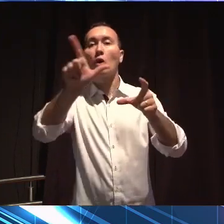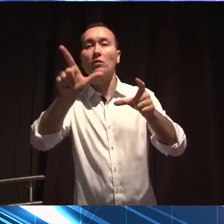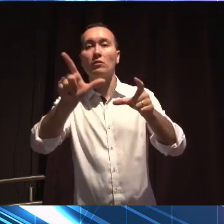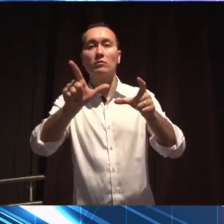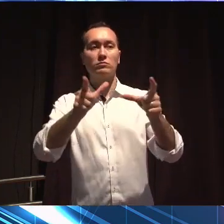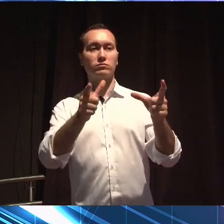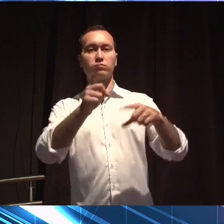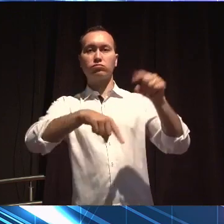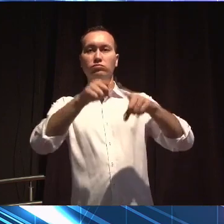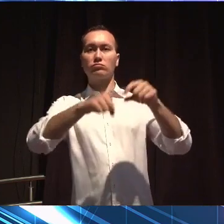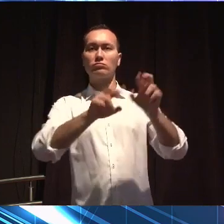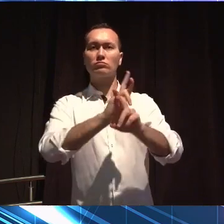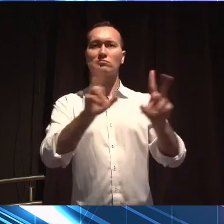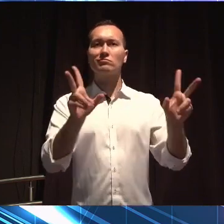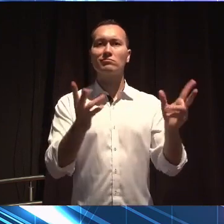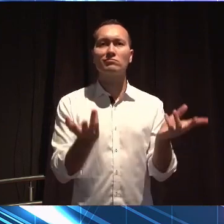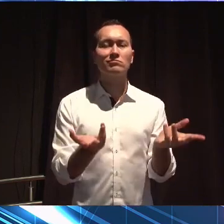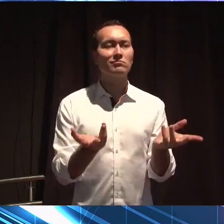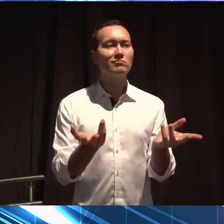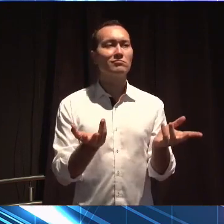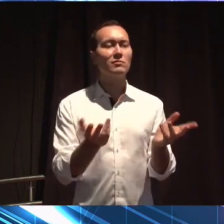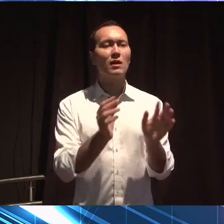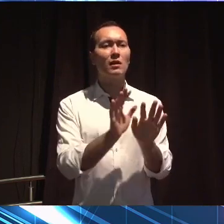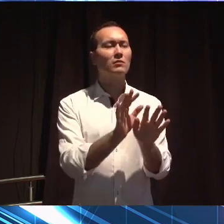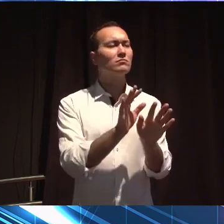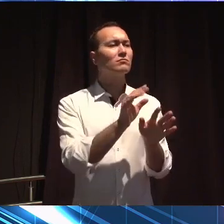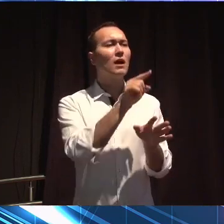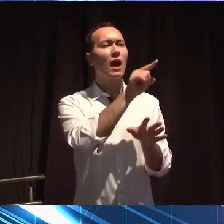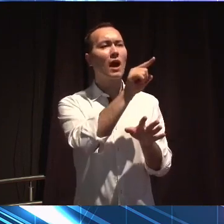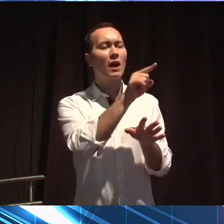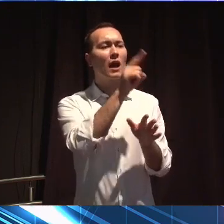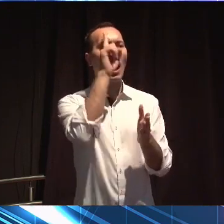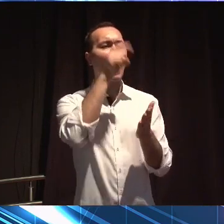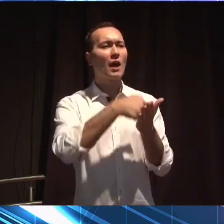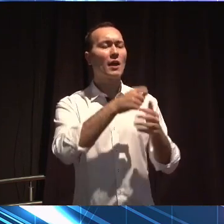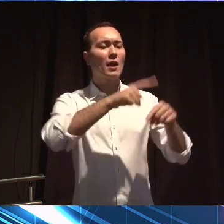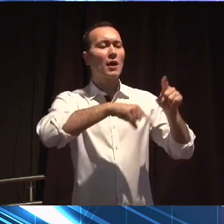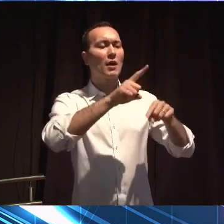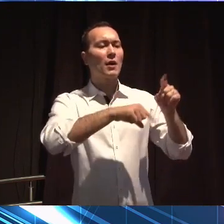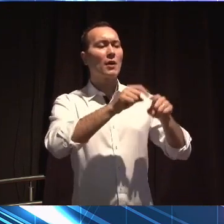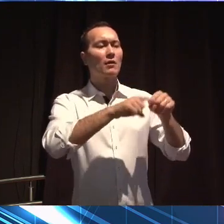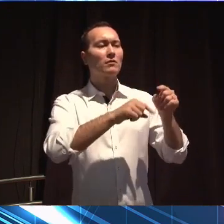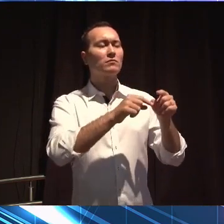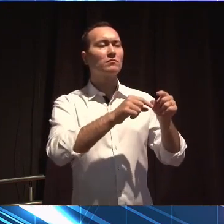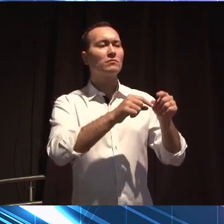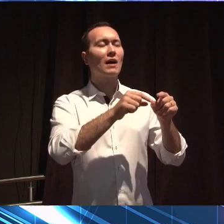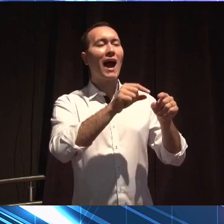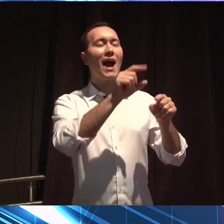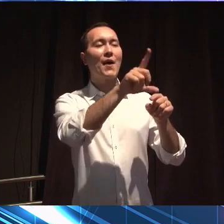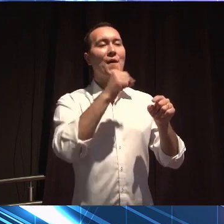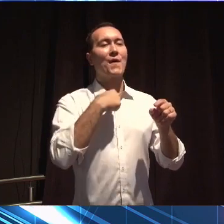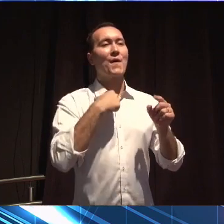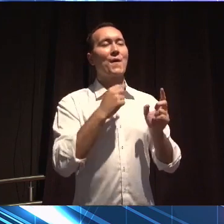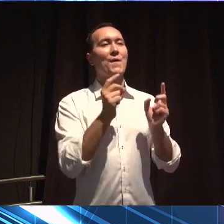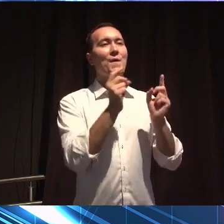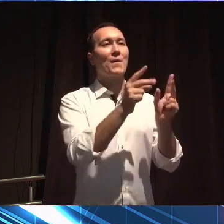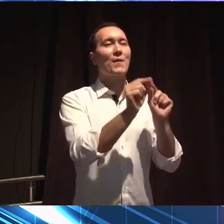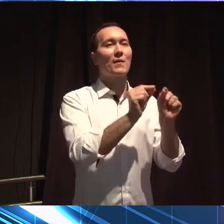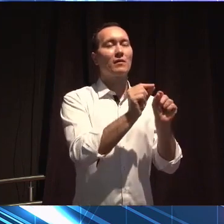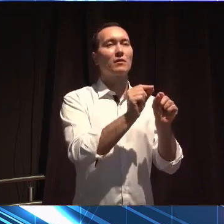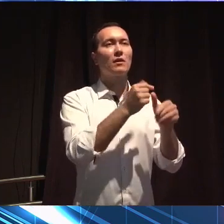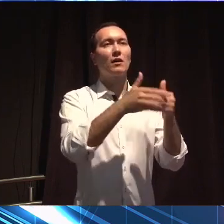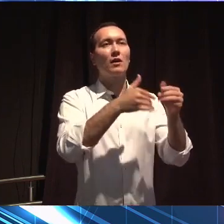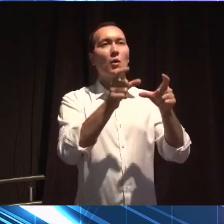tudo. Como que a Amazon determina que produtos colocar em cada loja? Da mesma forma que a Netflix determina o que caixar localmente? O que